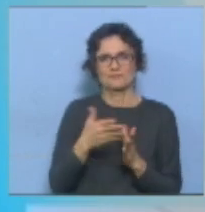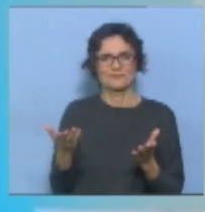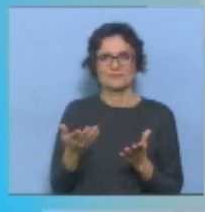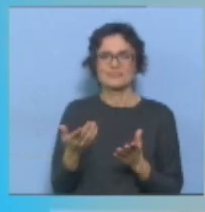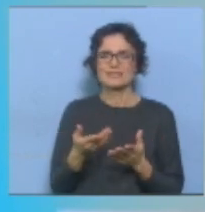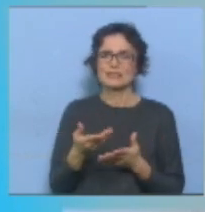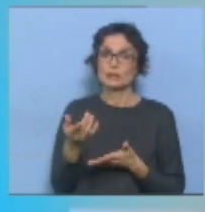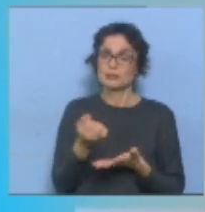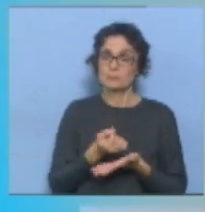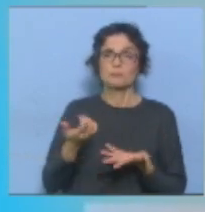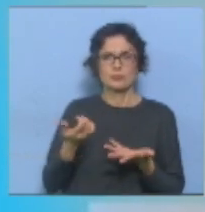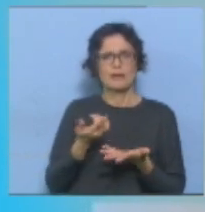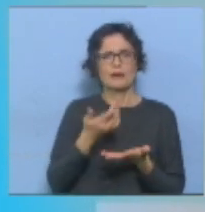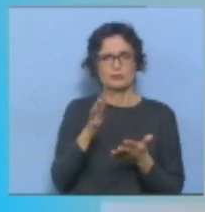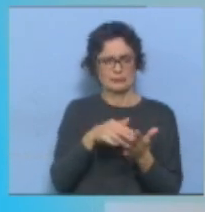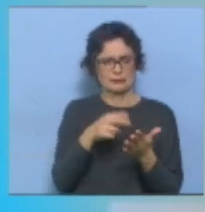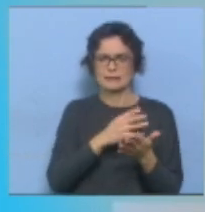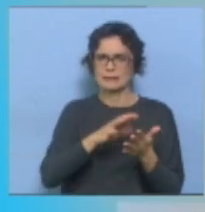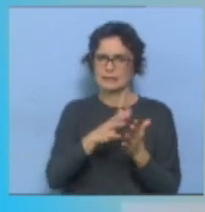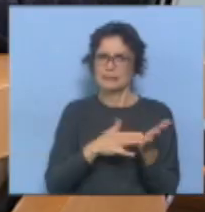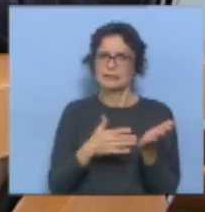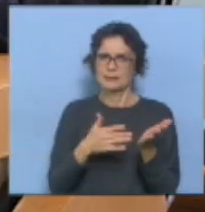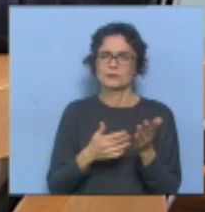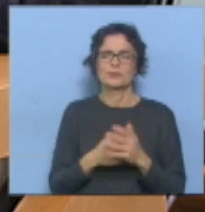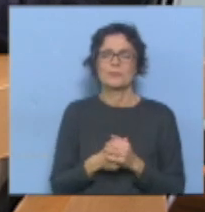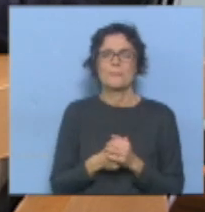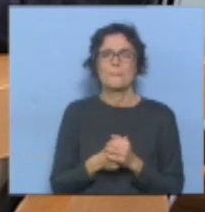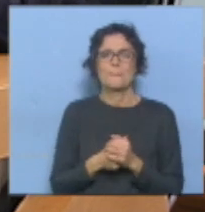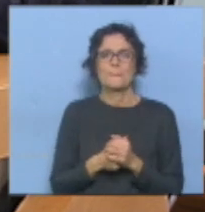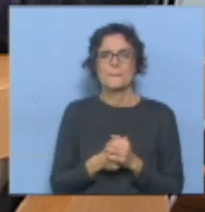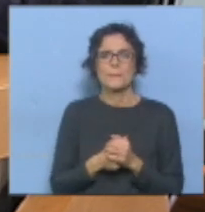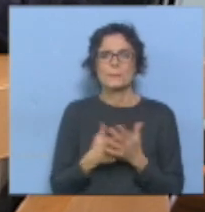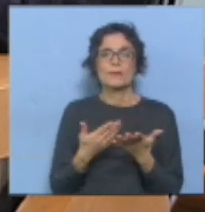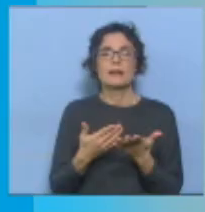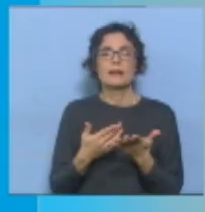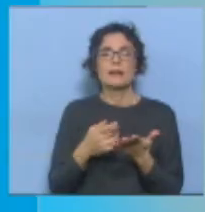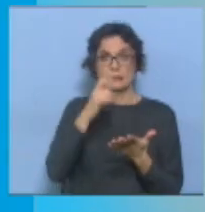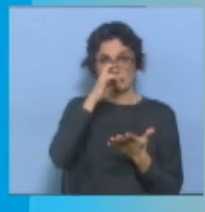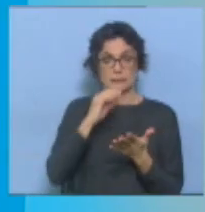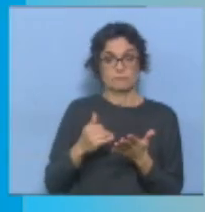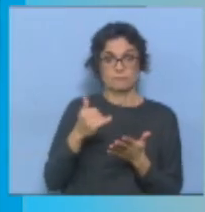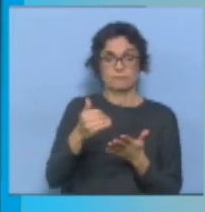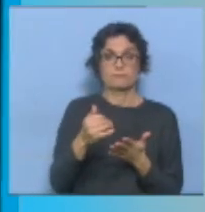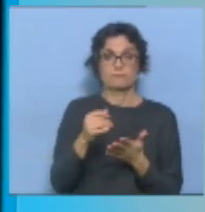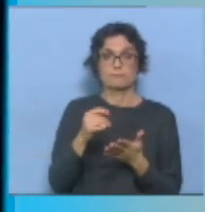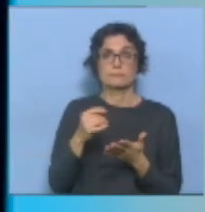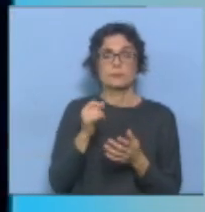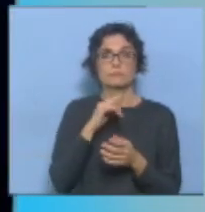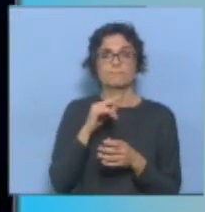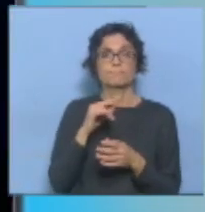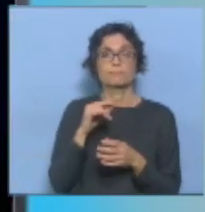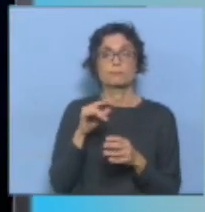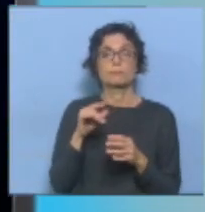terem ajudado hoje na interpretação desta proposta da liturgia. Eu recordo que mais logo ainda pode acompanhar